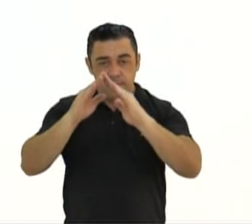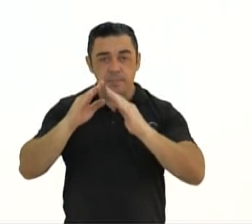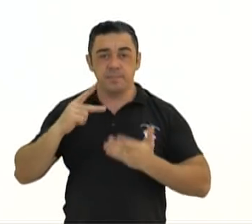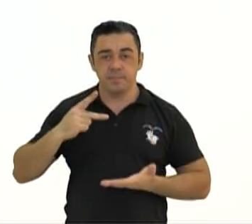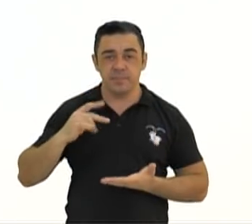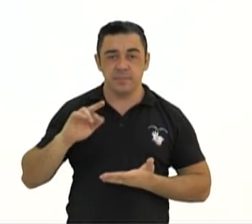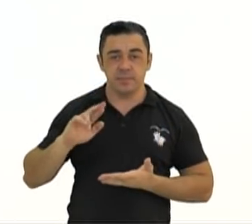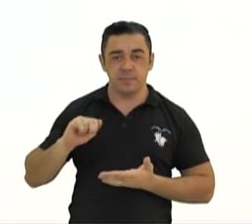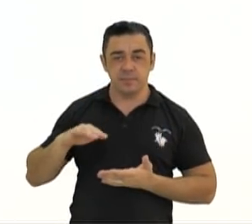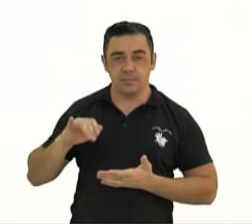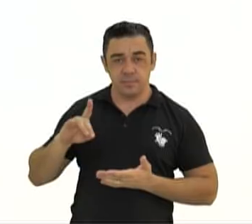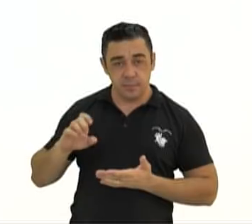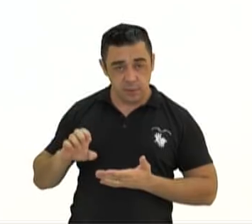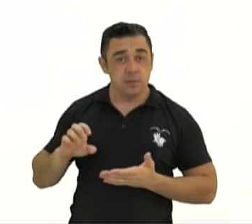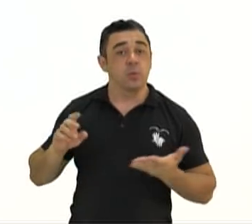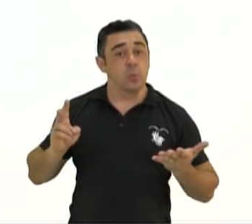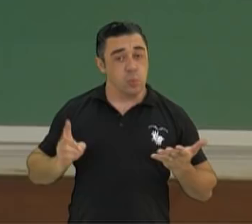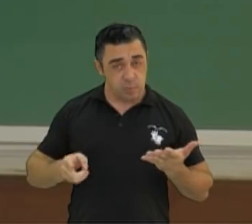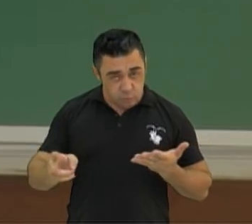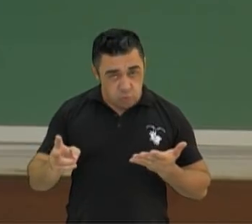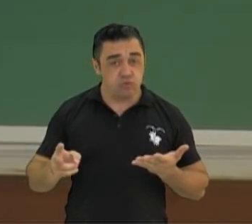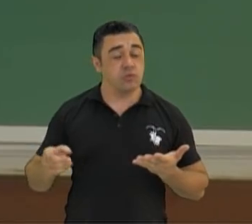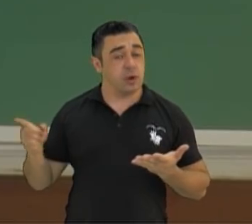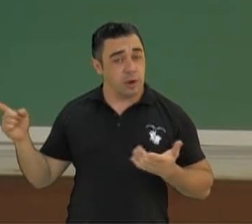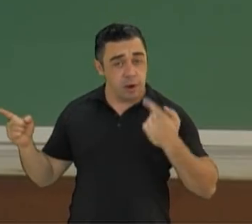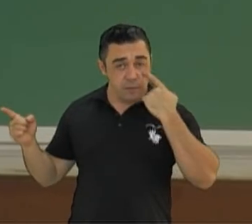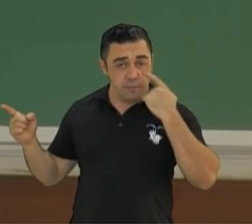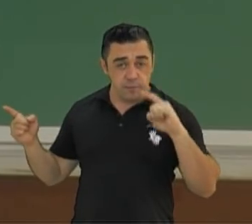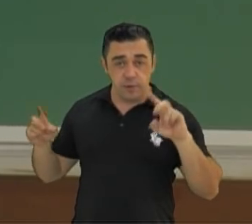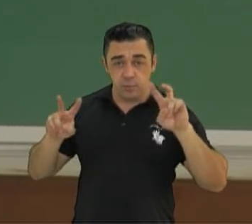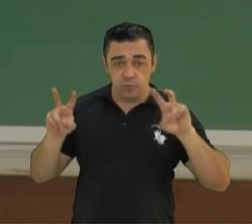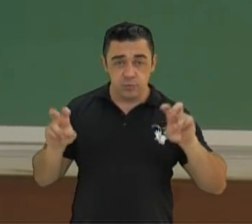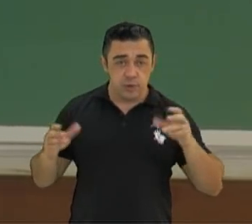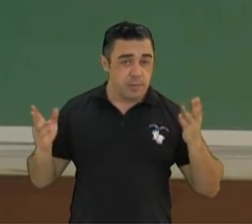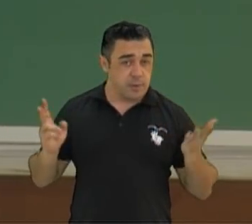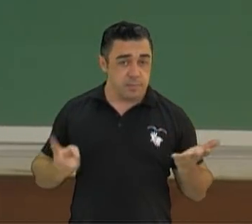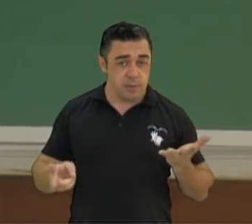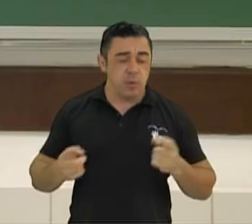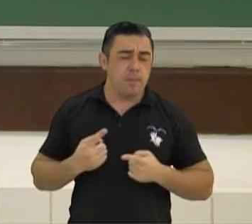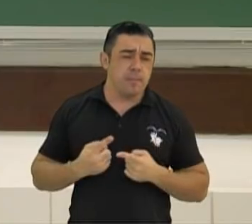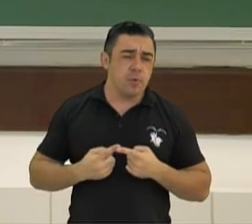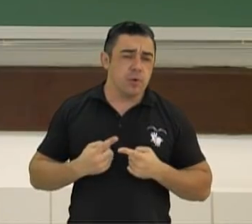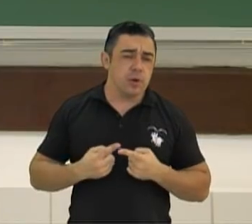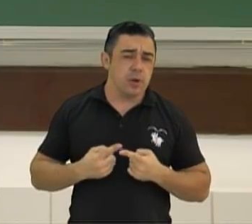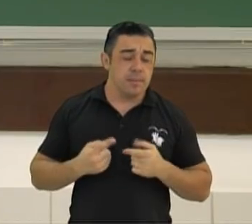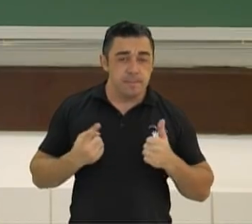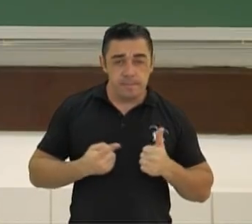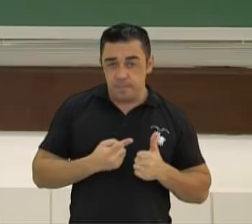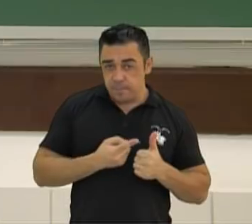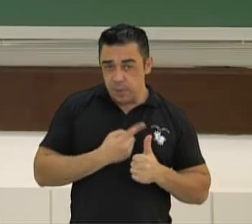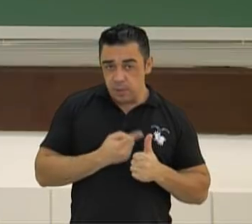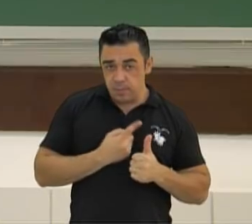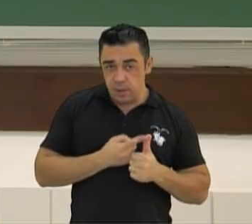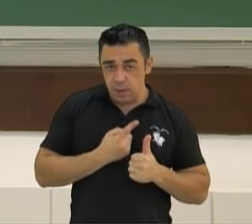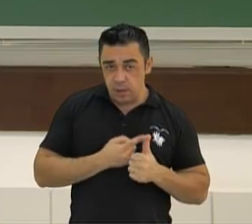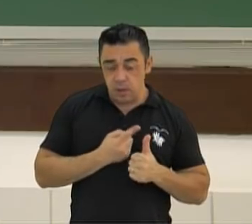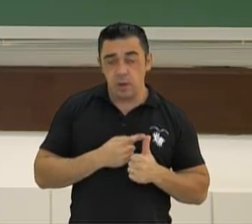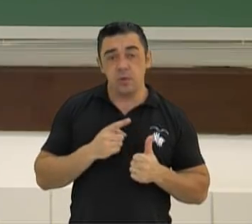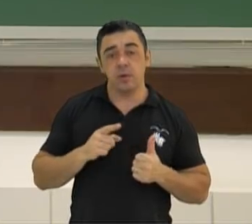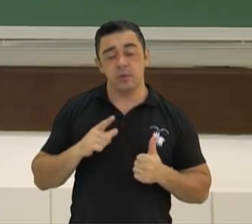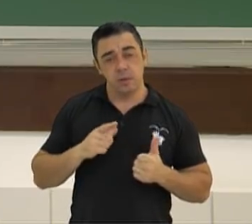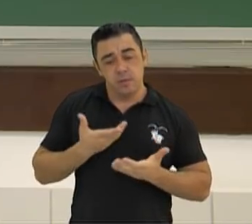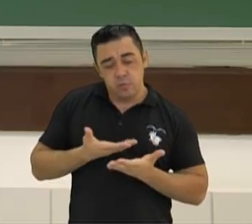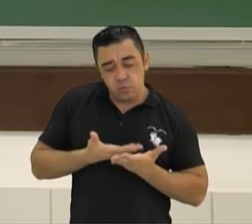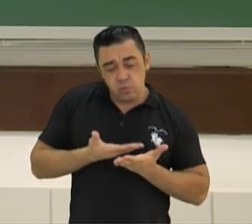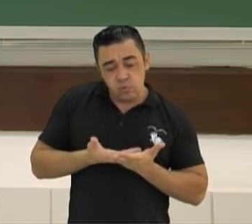vamos também continuar com os sólidos geométricos, prismas e pirâmides. Por quê? Porque primeiramente nós vamos estudando